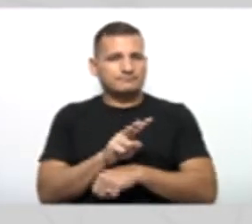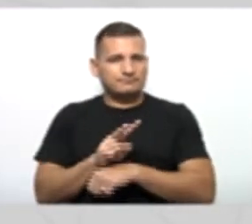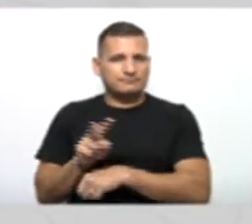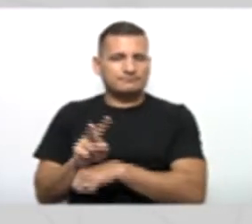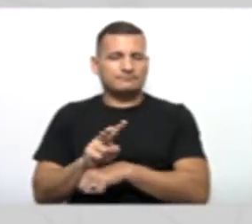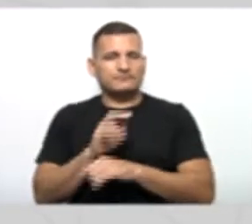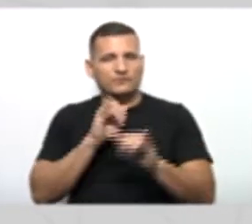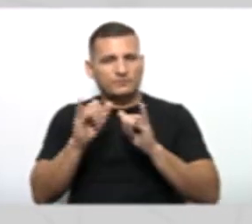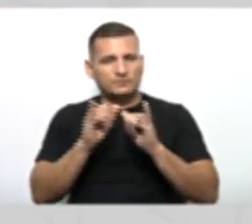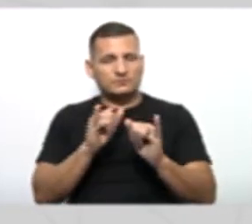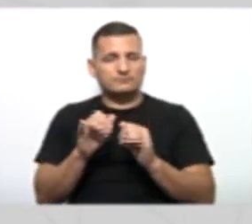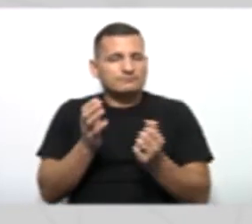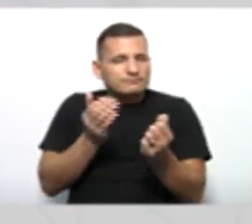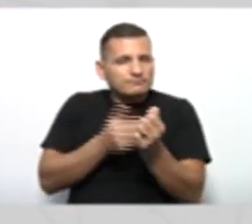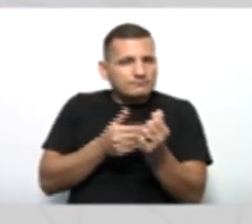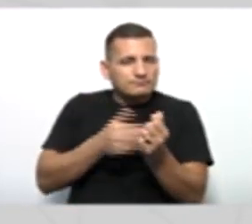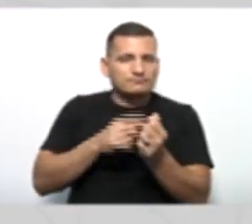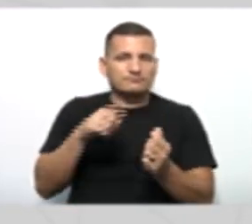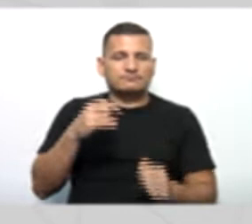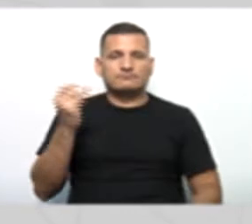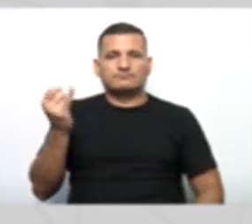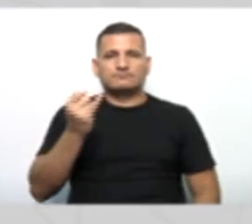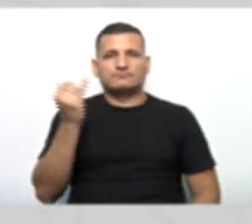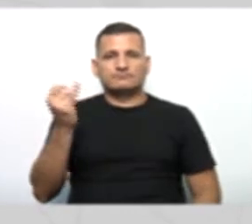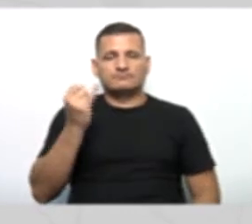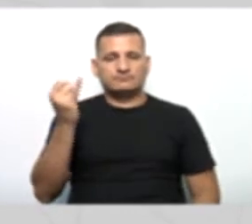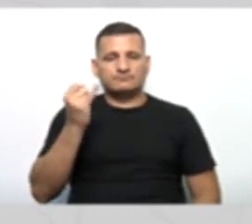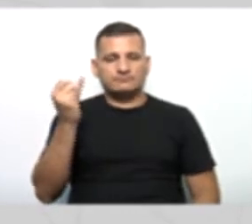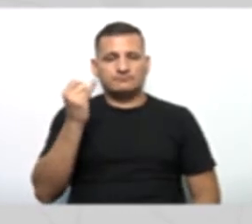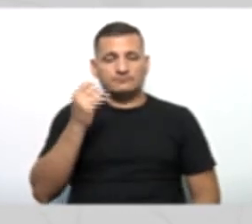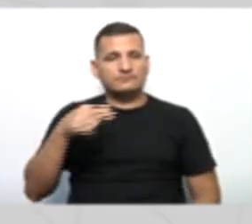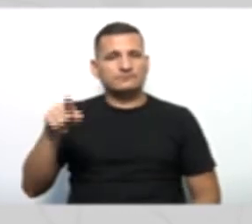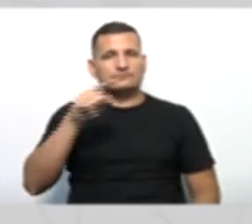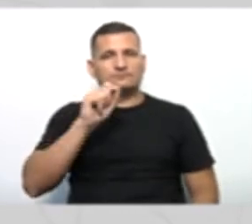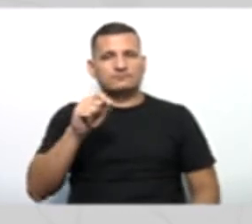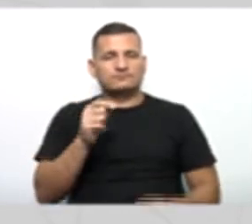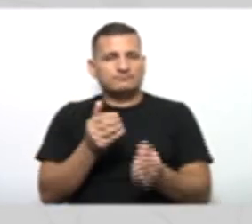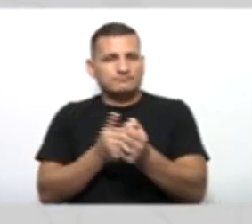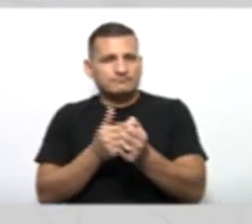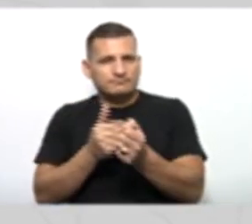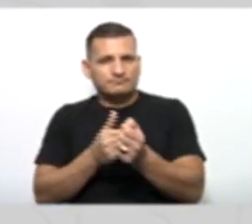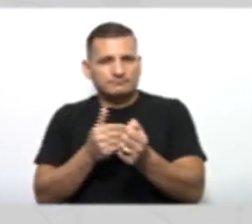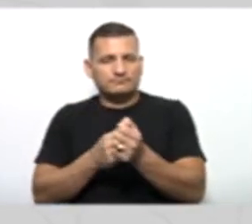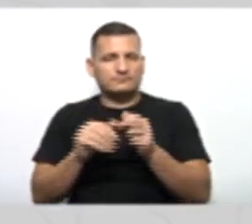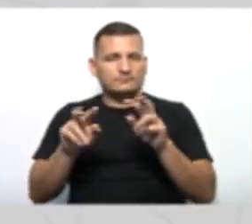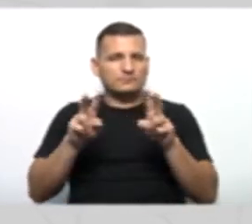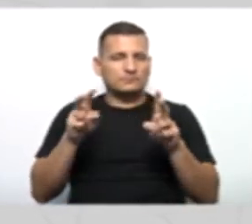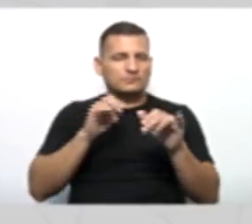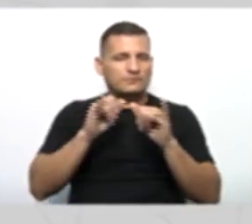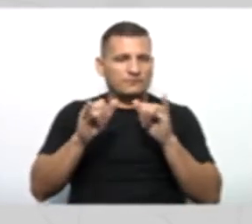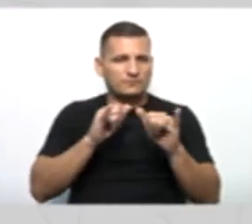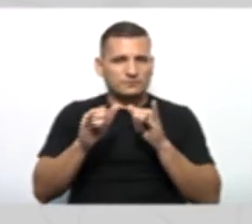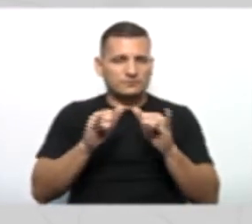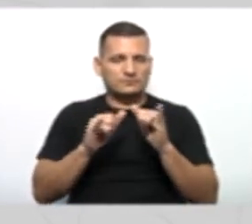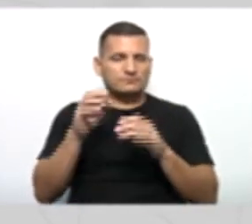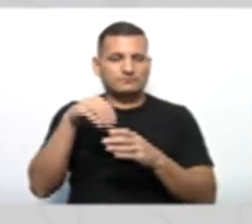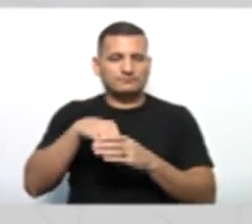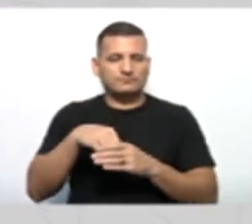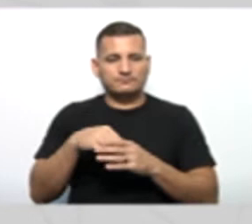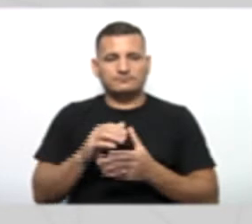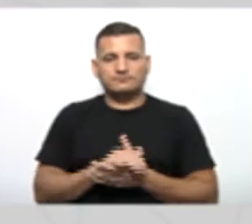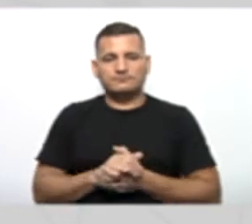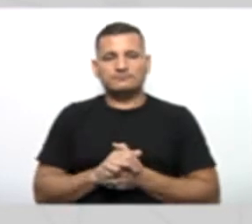das informações manter sigilo é fundamental que vocês mantenham sigilo sobre as informações internas